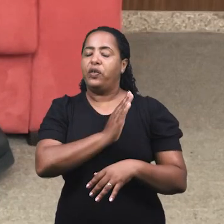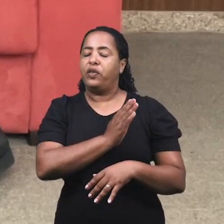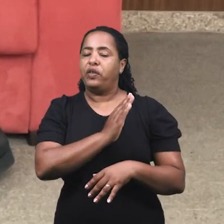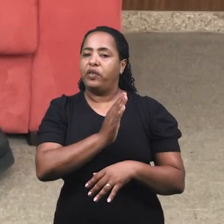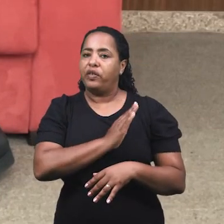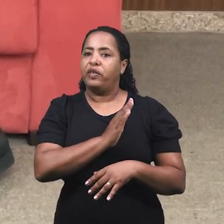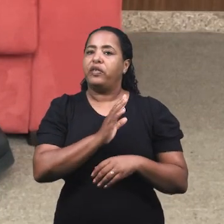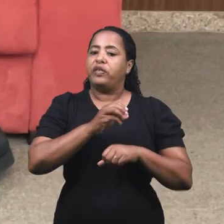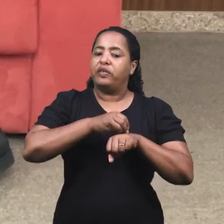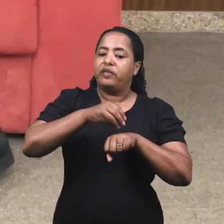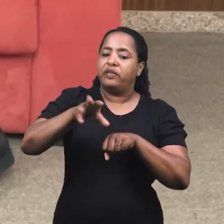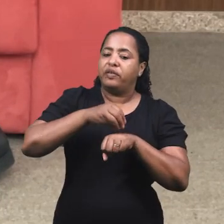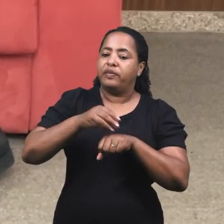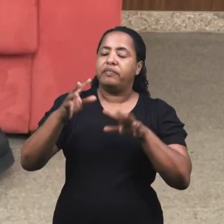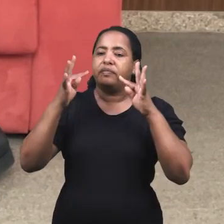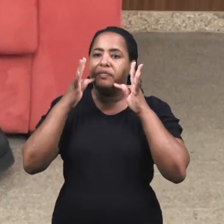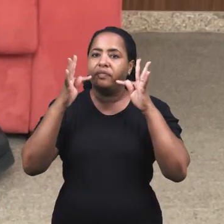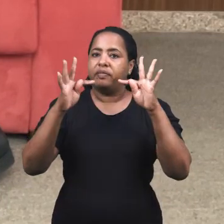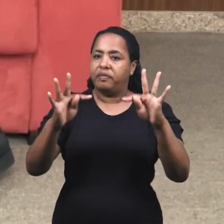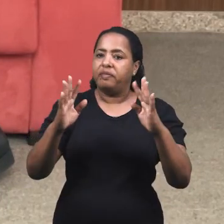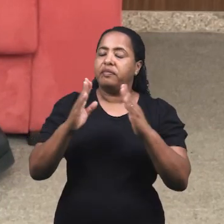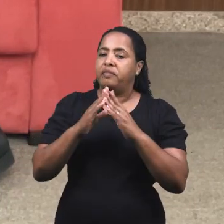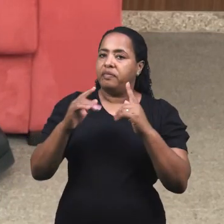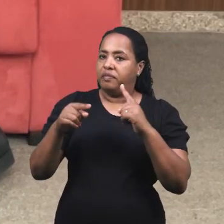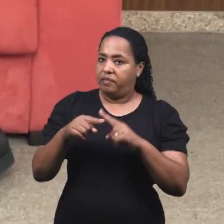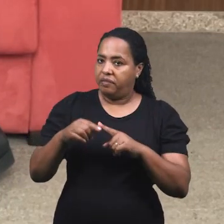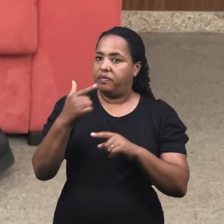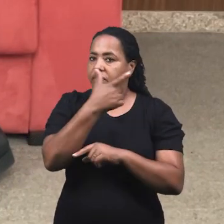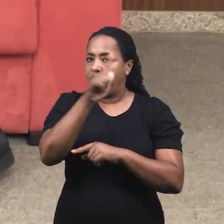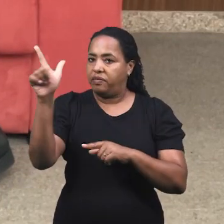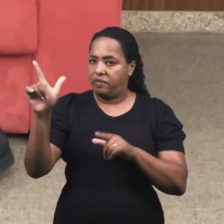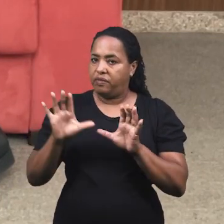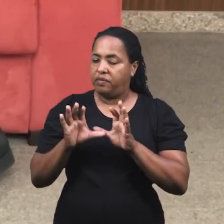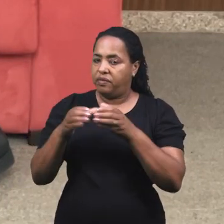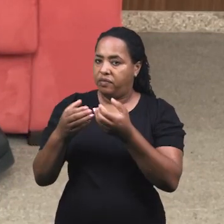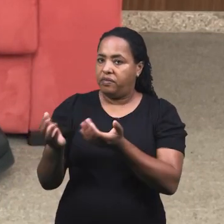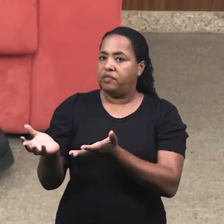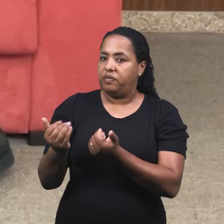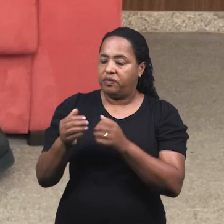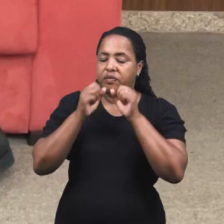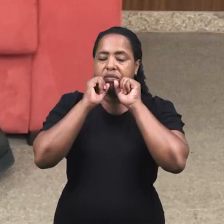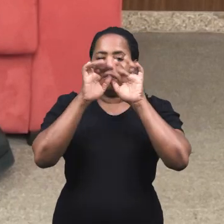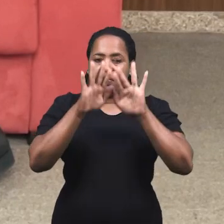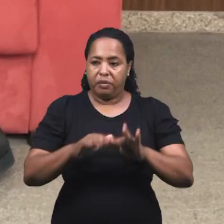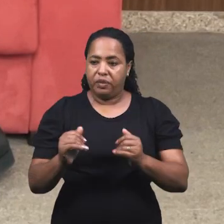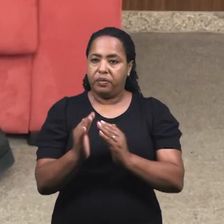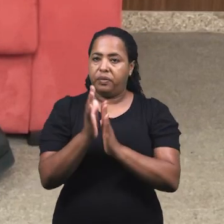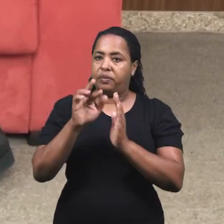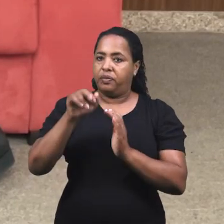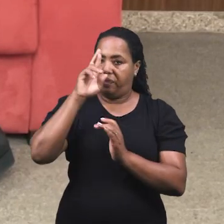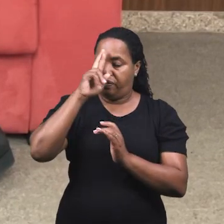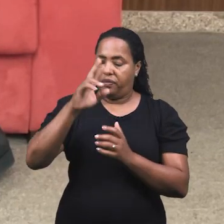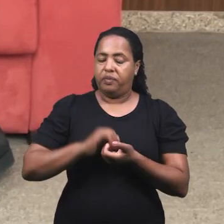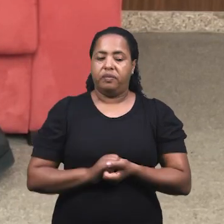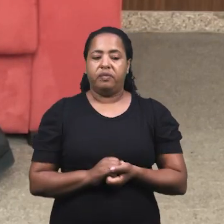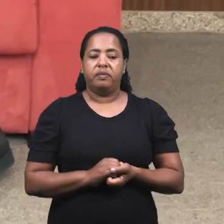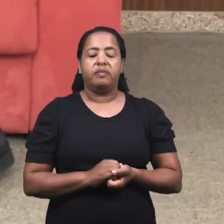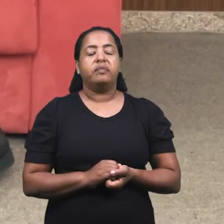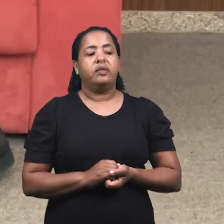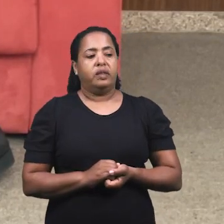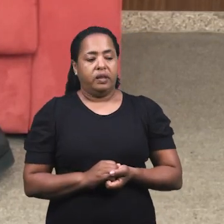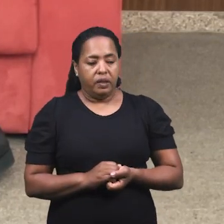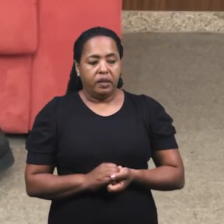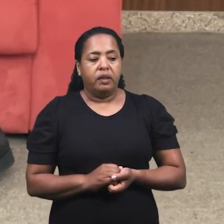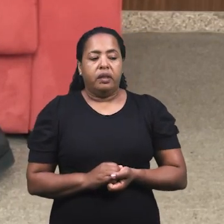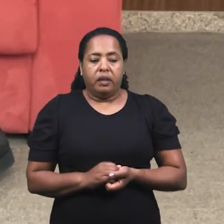para comentar, para trazer, no coração e para dividir e testemunhar com a sua igreja e com os demais jovens. Vai ser uma